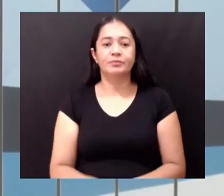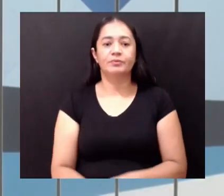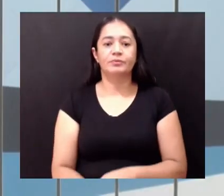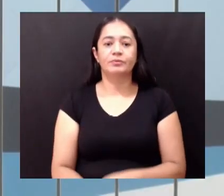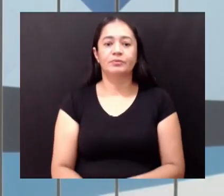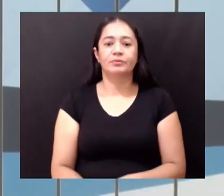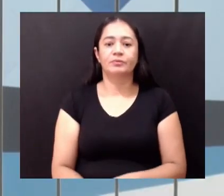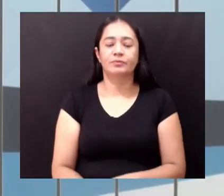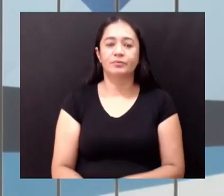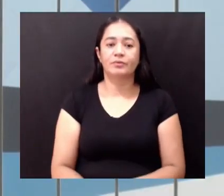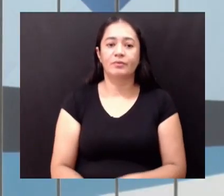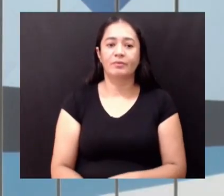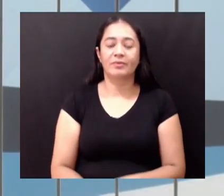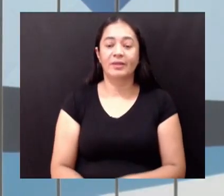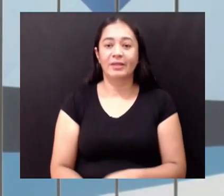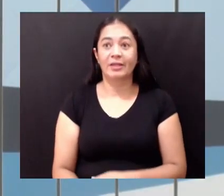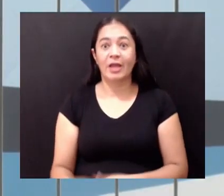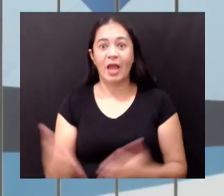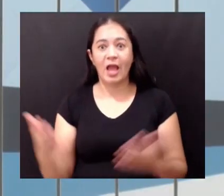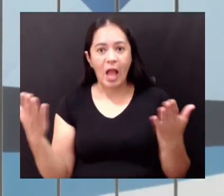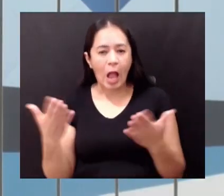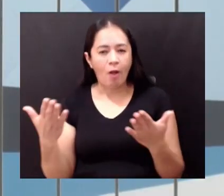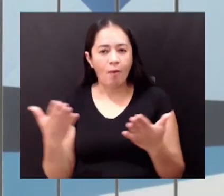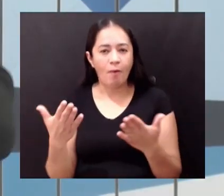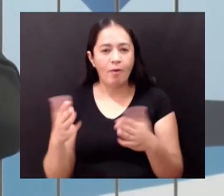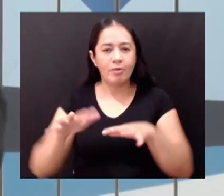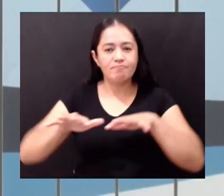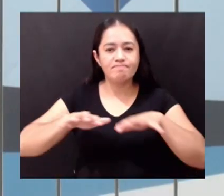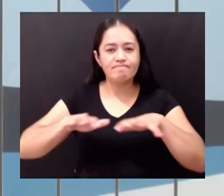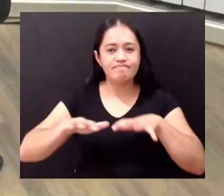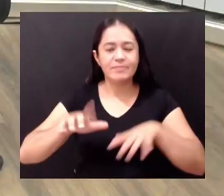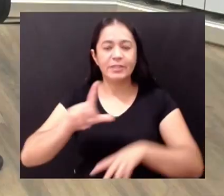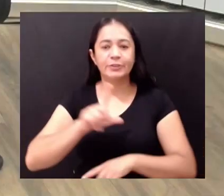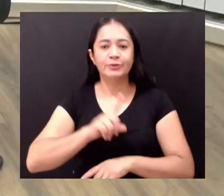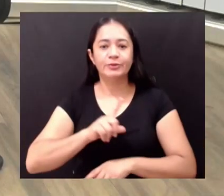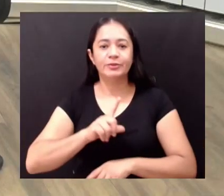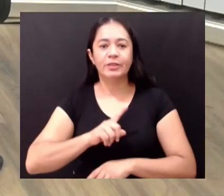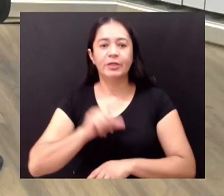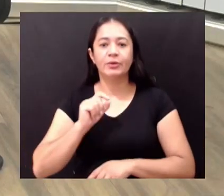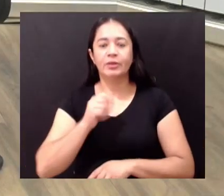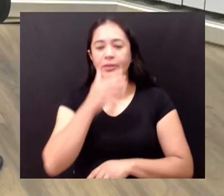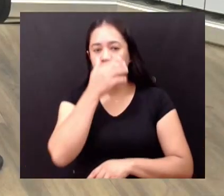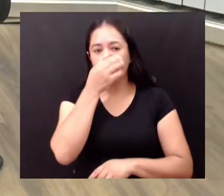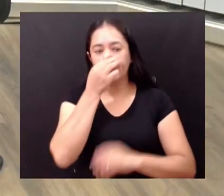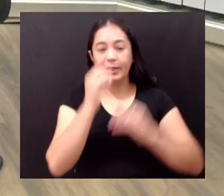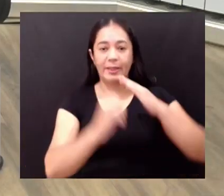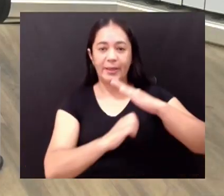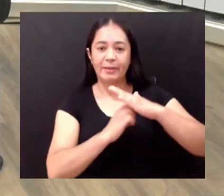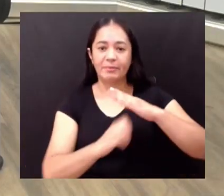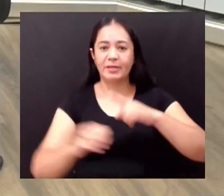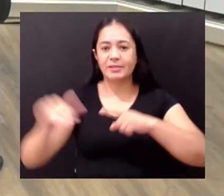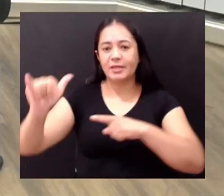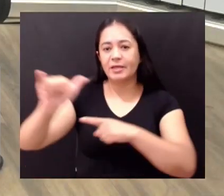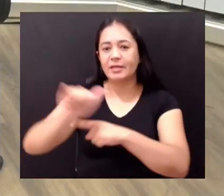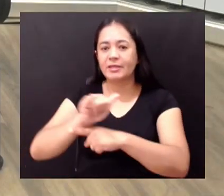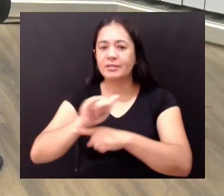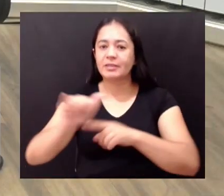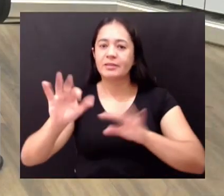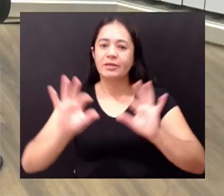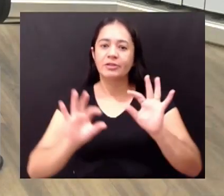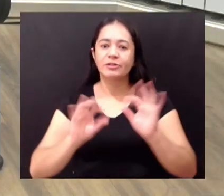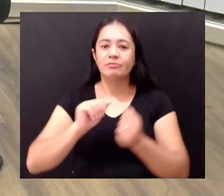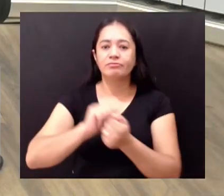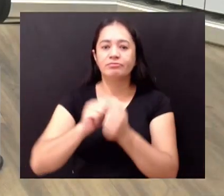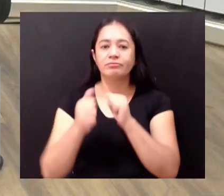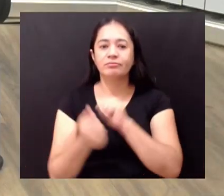agora interessante das empresas montando estratégias, né, para conseguir reter as pessoas, trazer de volta e manter as